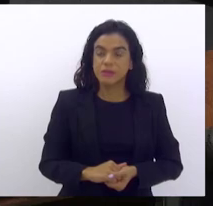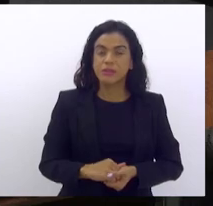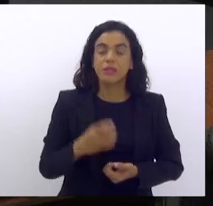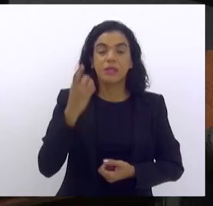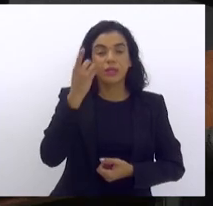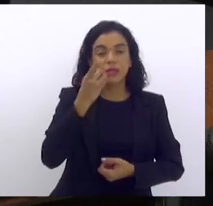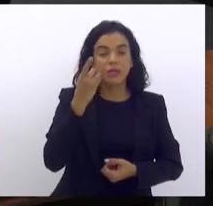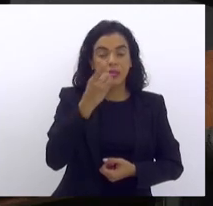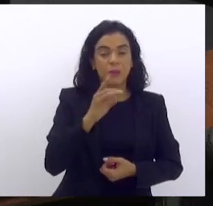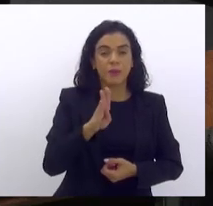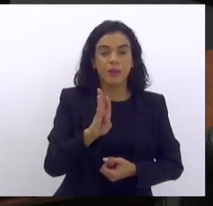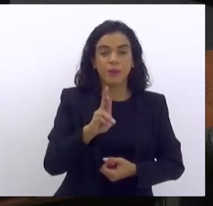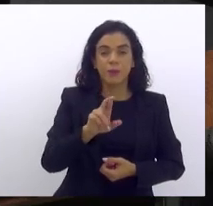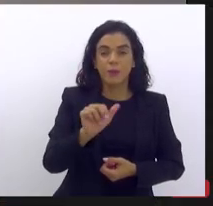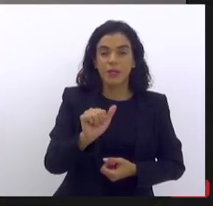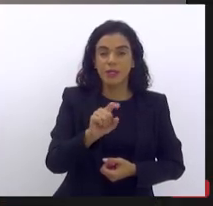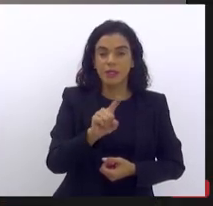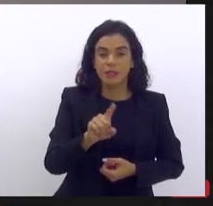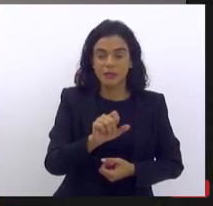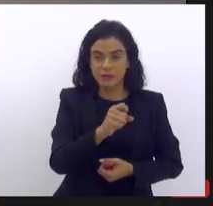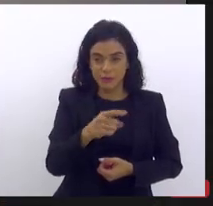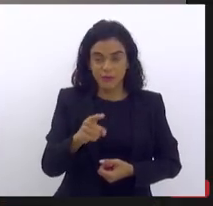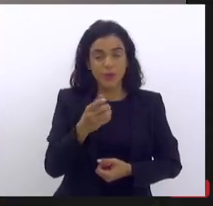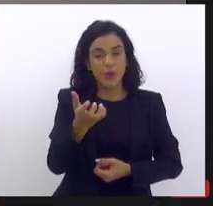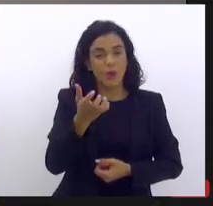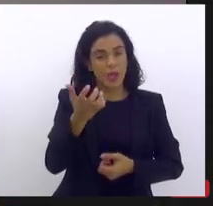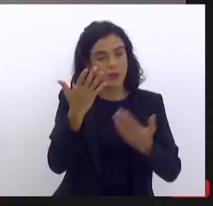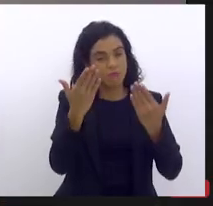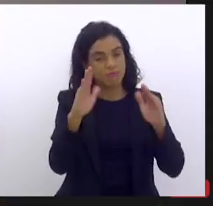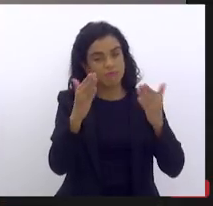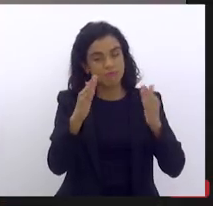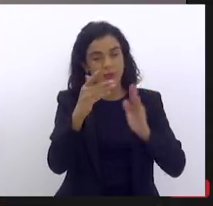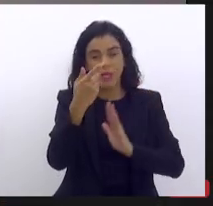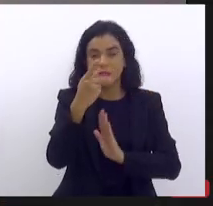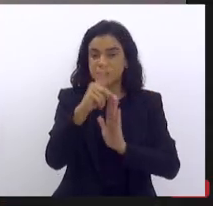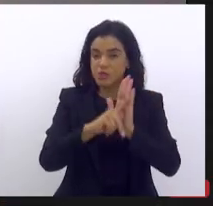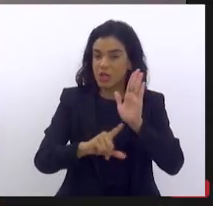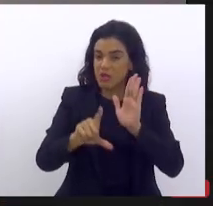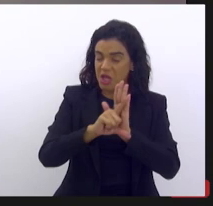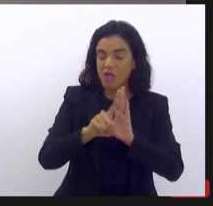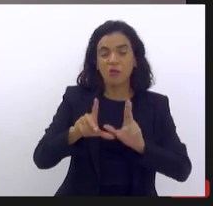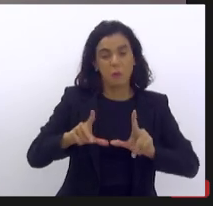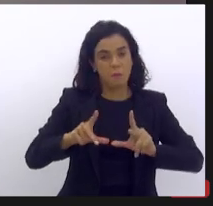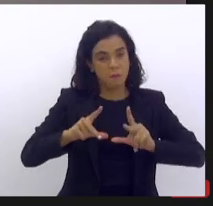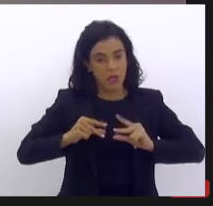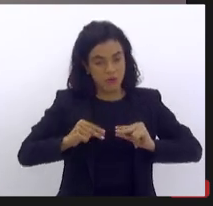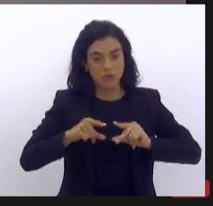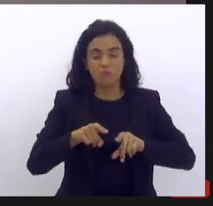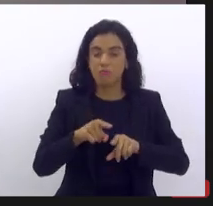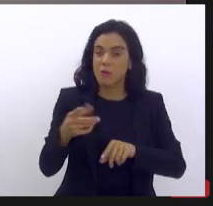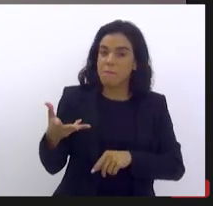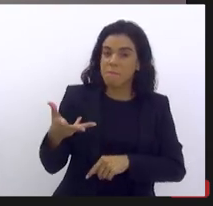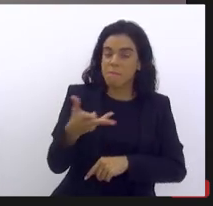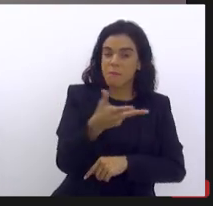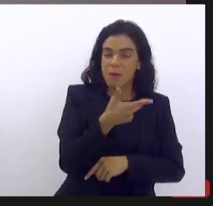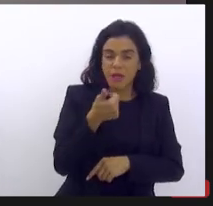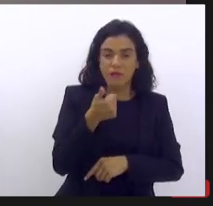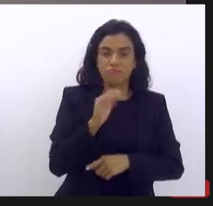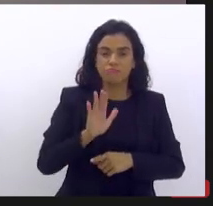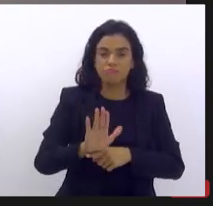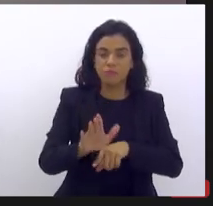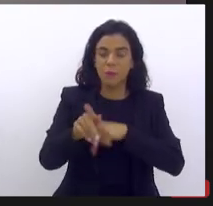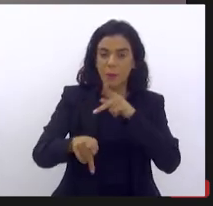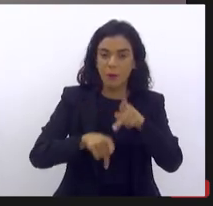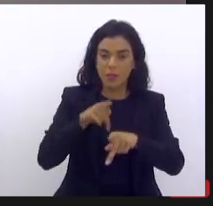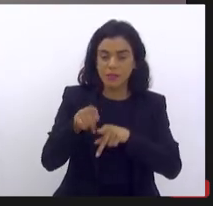Deputado Brazão, pode falar, eu queria primeiro parabenizar os autores. Esse projeto é um projeto meritório, de grande alcance. A